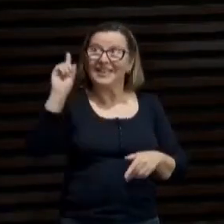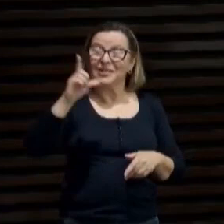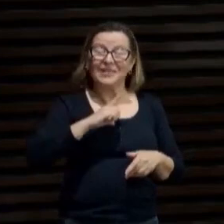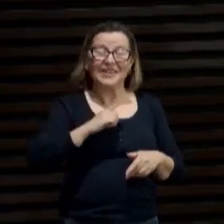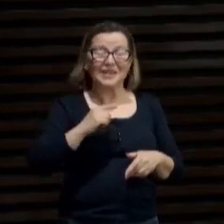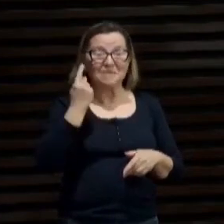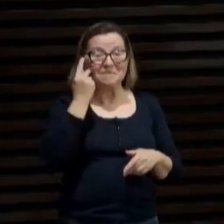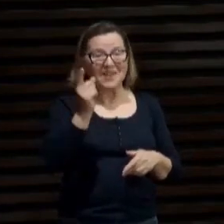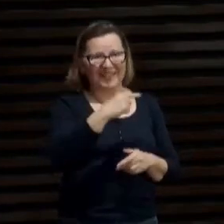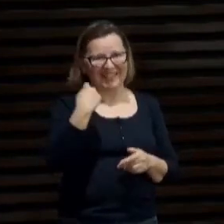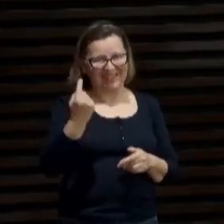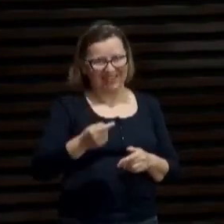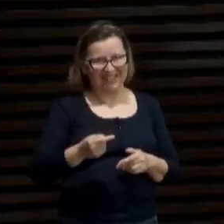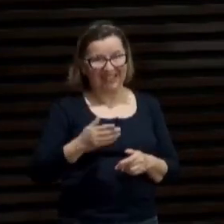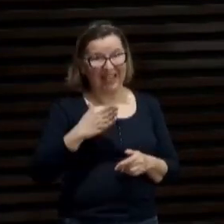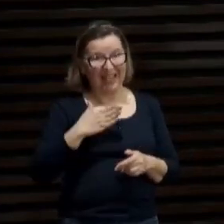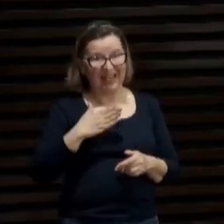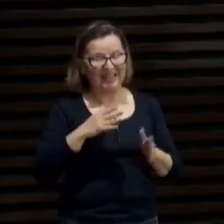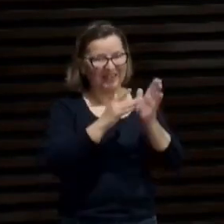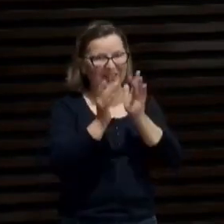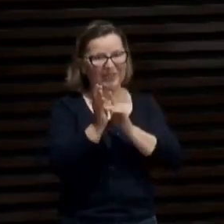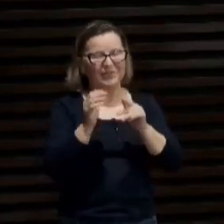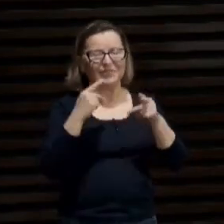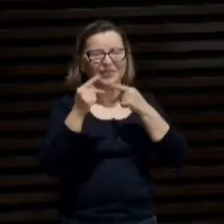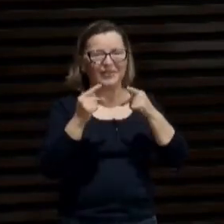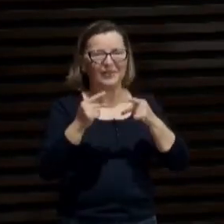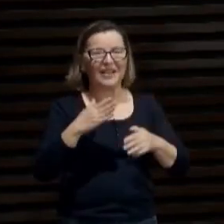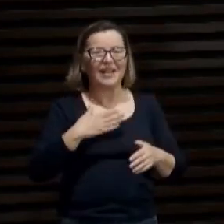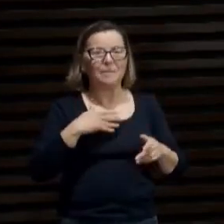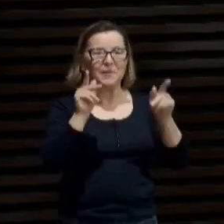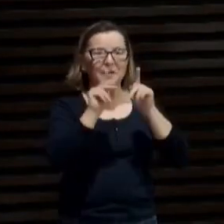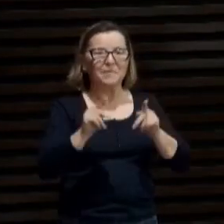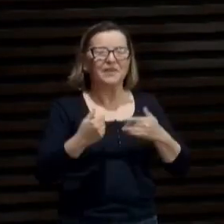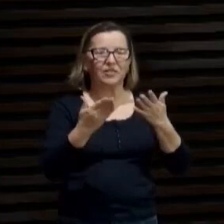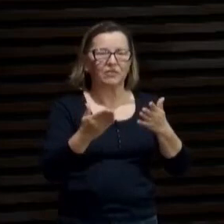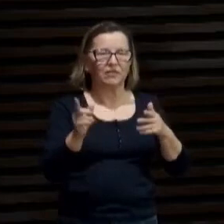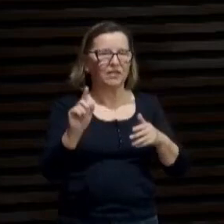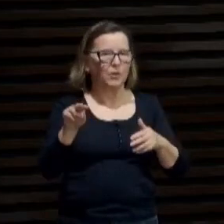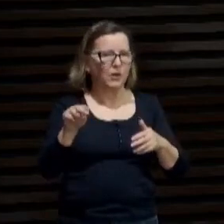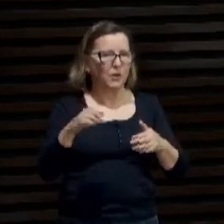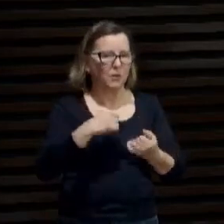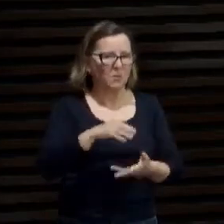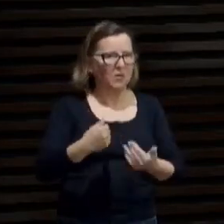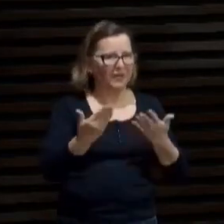essa paz. A minha paz vos dou, disse Jesus. Não vou lá dou como o mundo a dá.